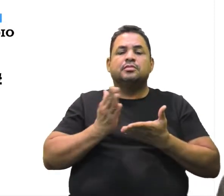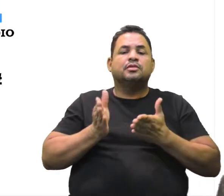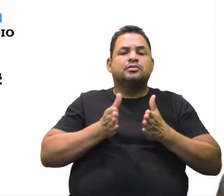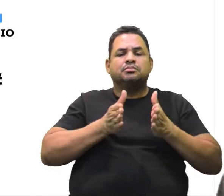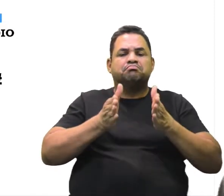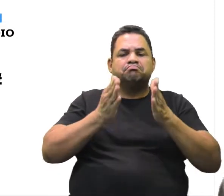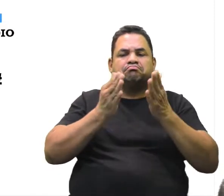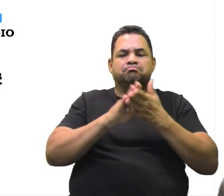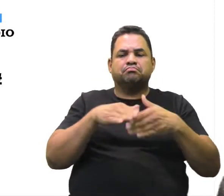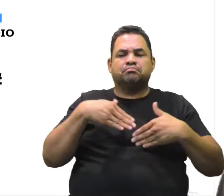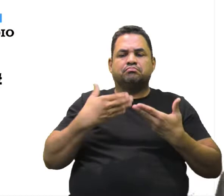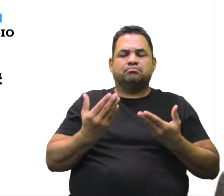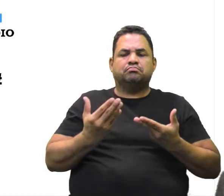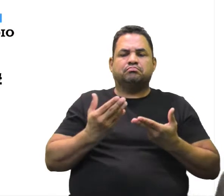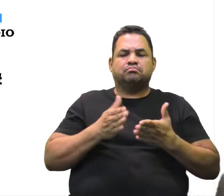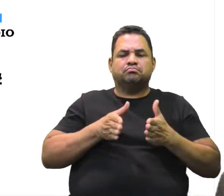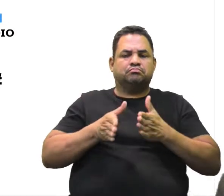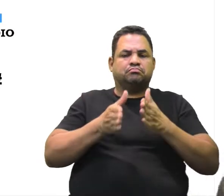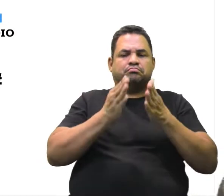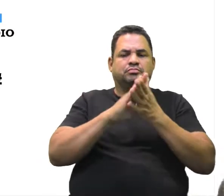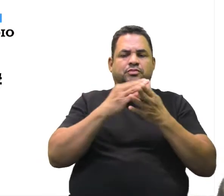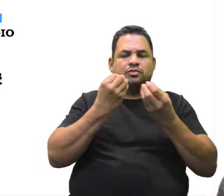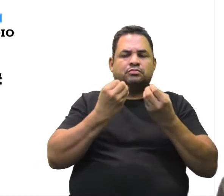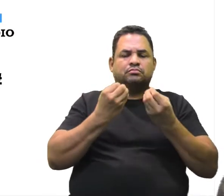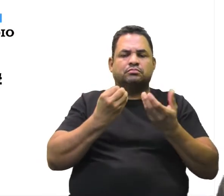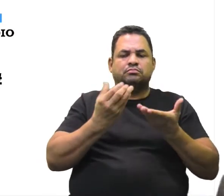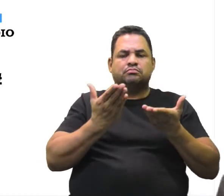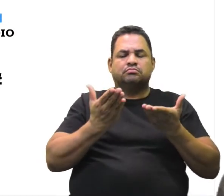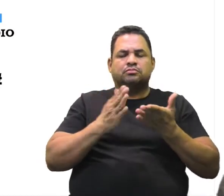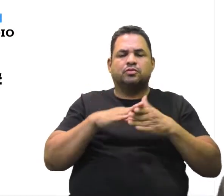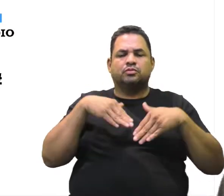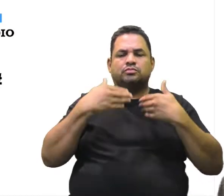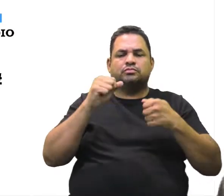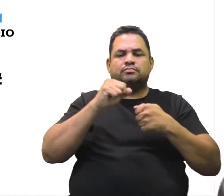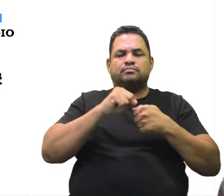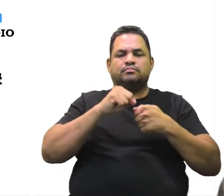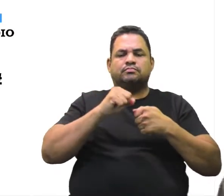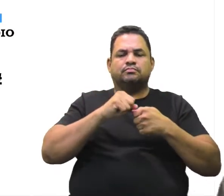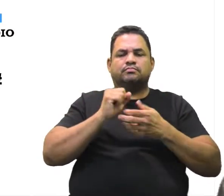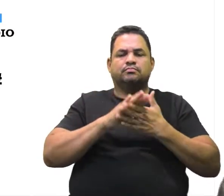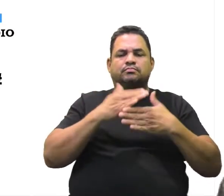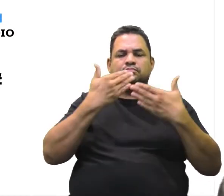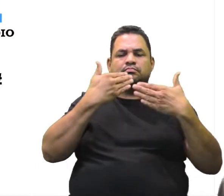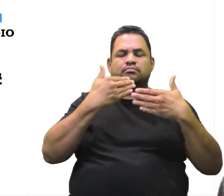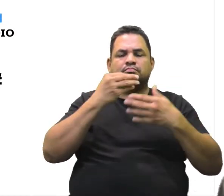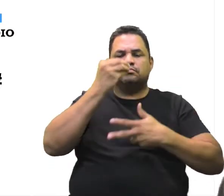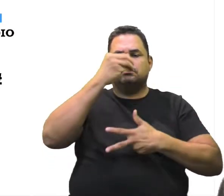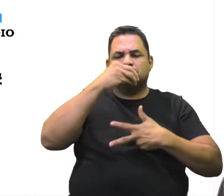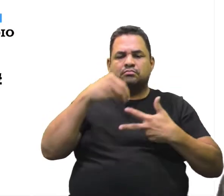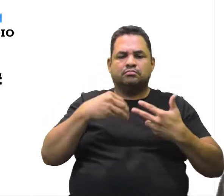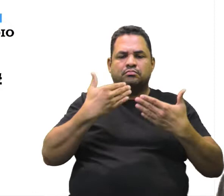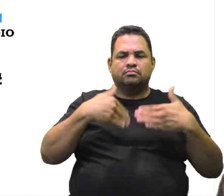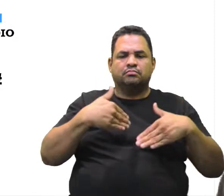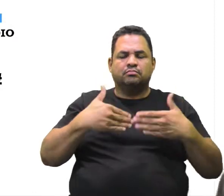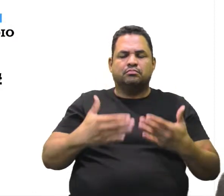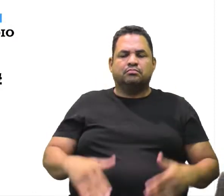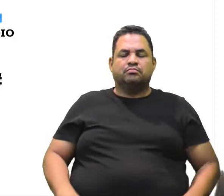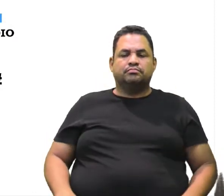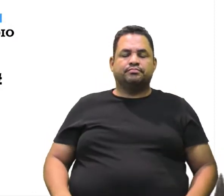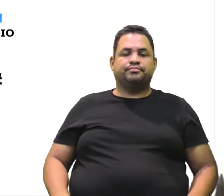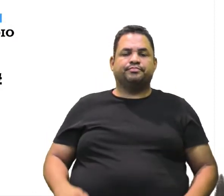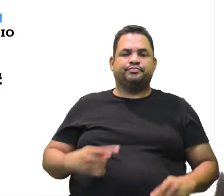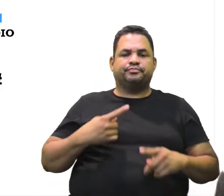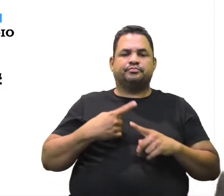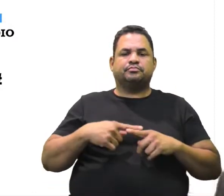seja, um direcionamento correto na hora de resolver as questões do Enem. Porque o Enem